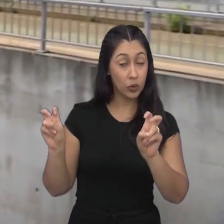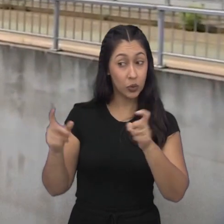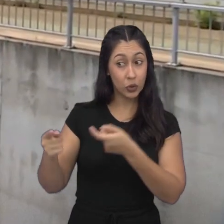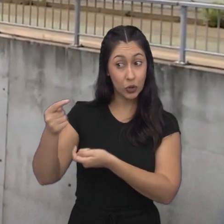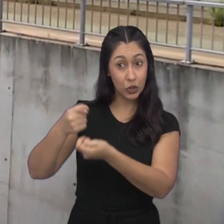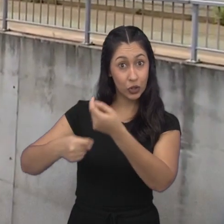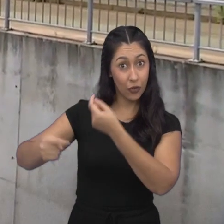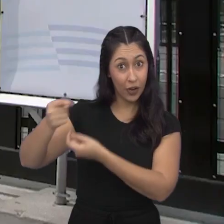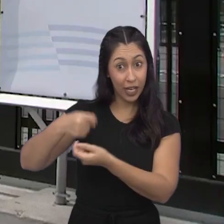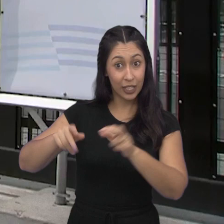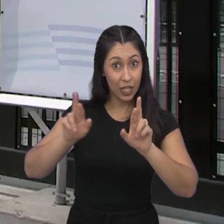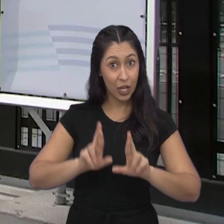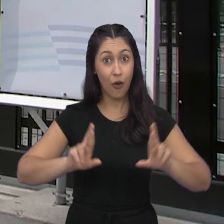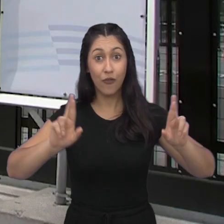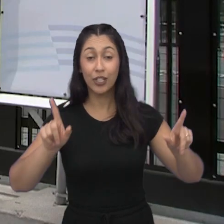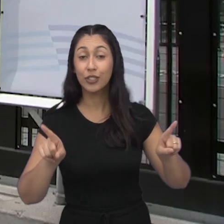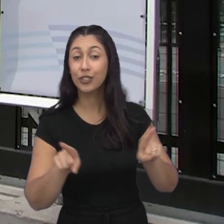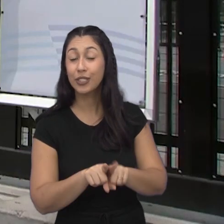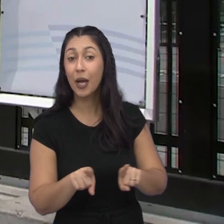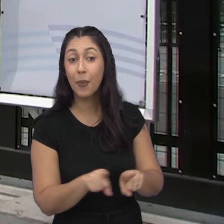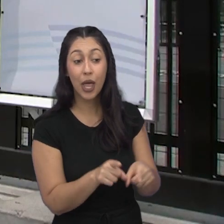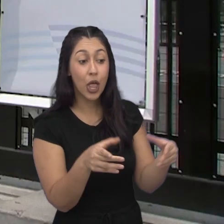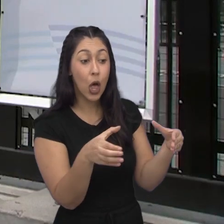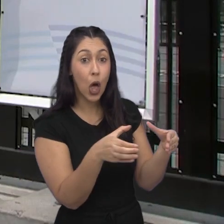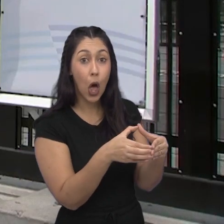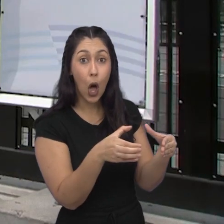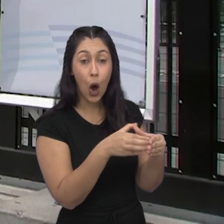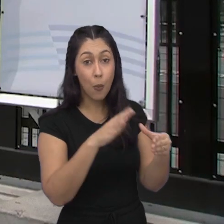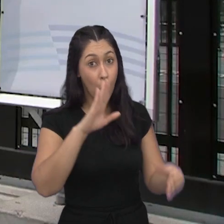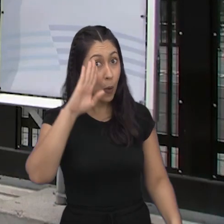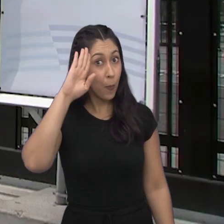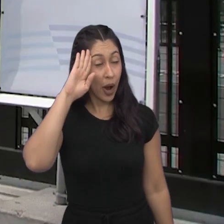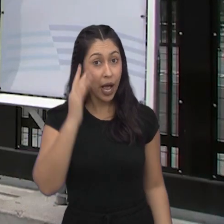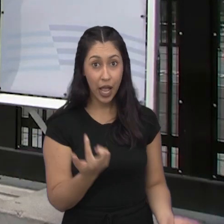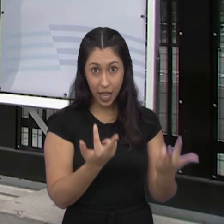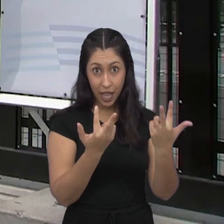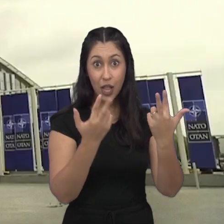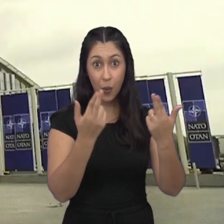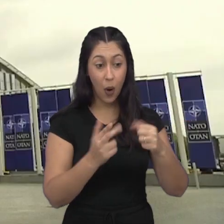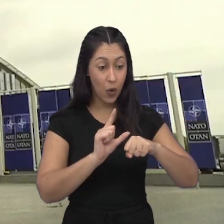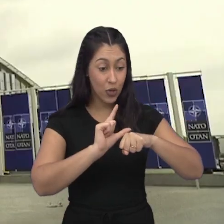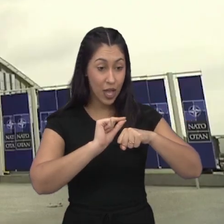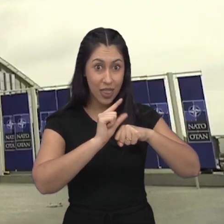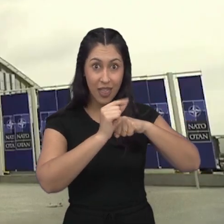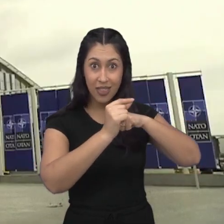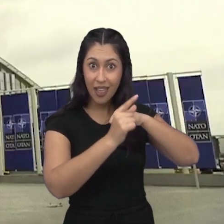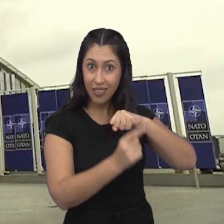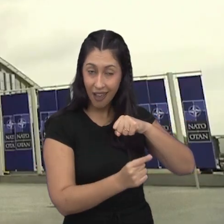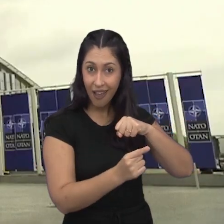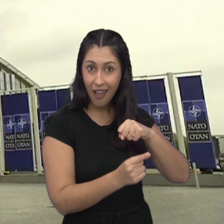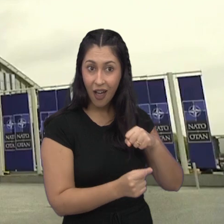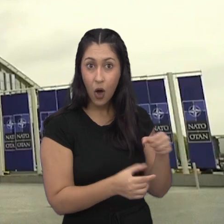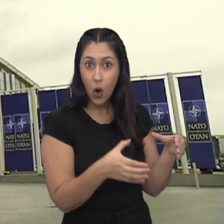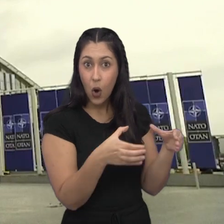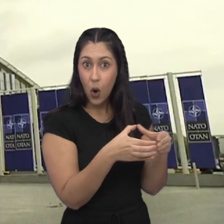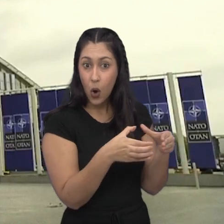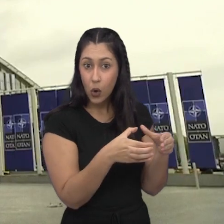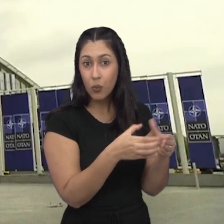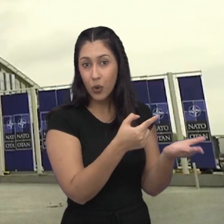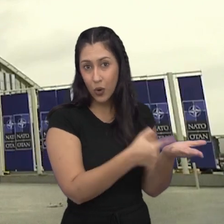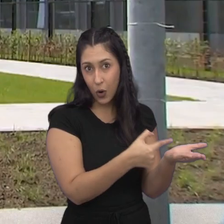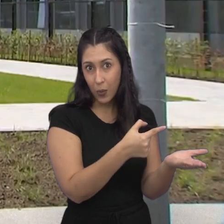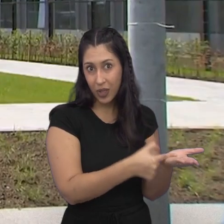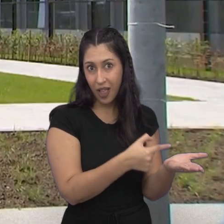propriamente financeiros, existem também os blocos militares como a OTAN, Organização do Tratado do